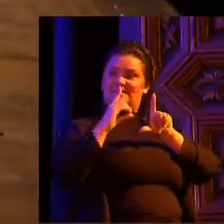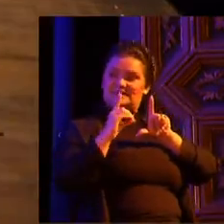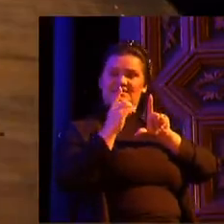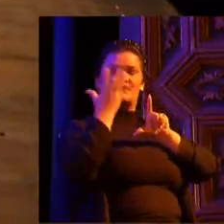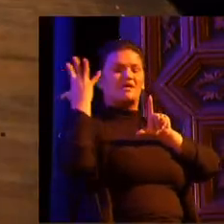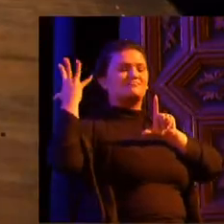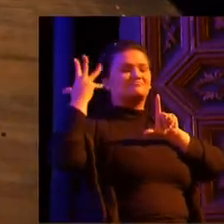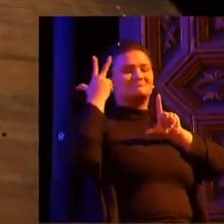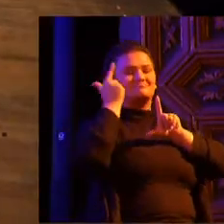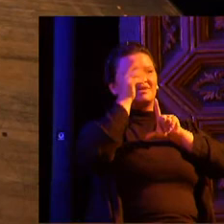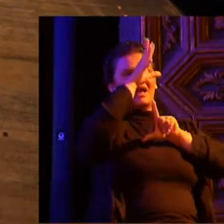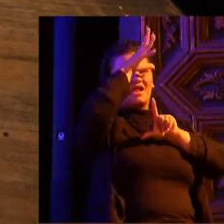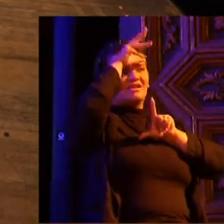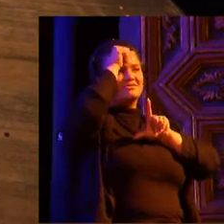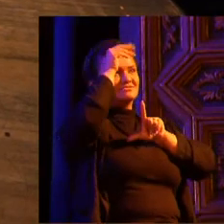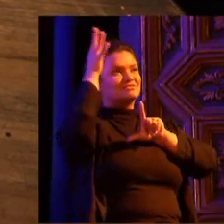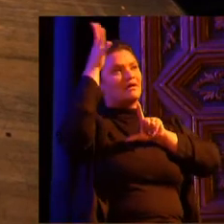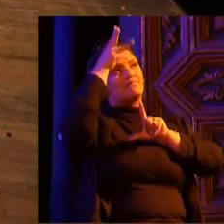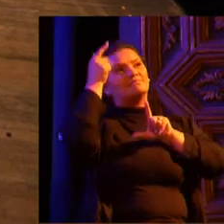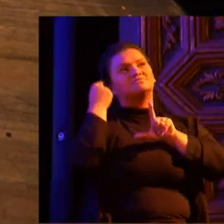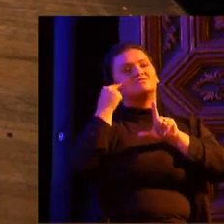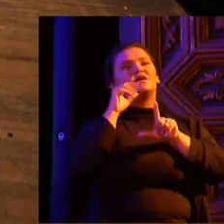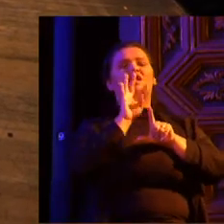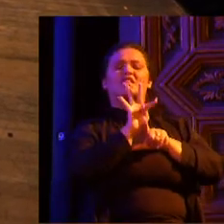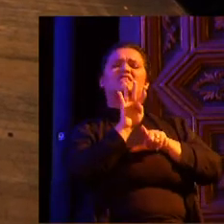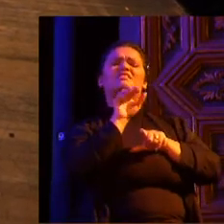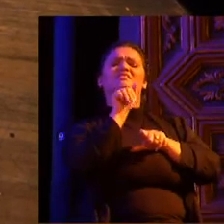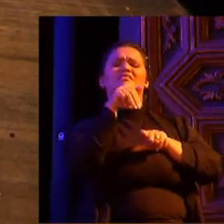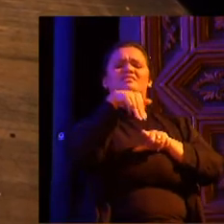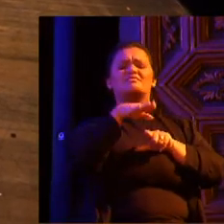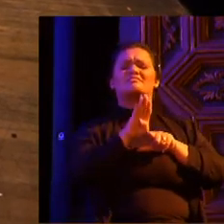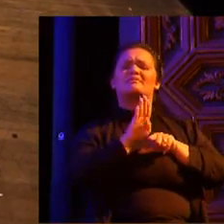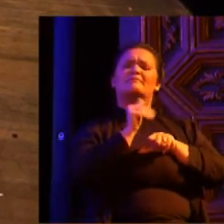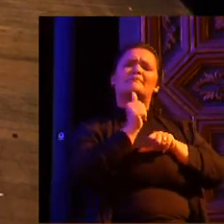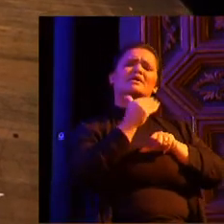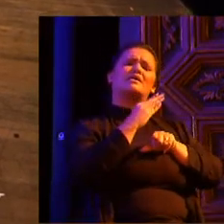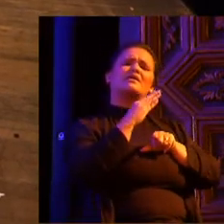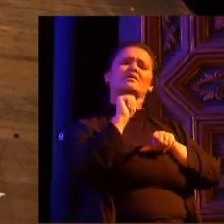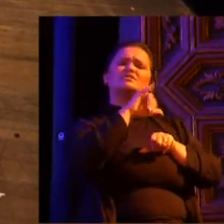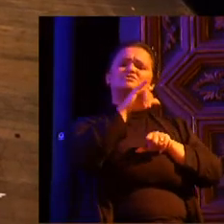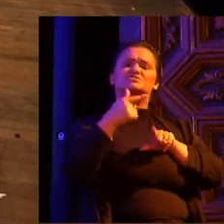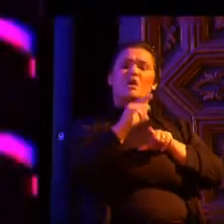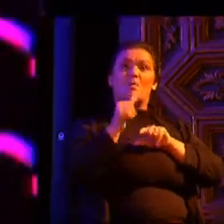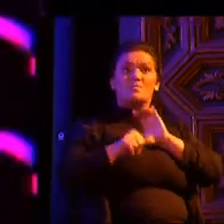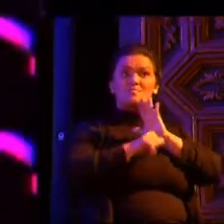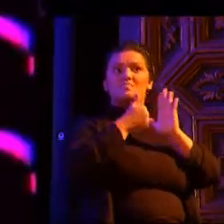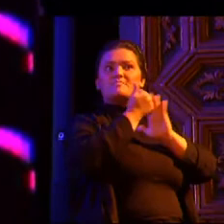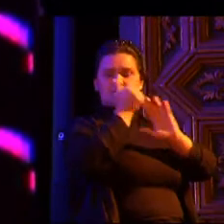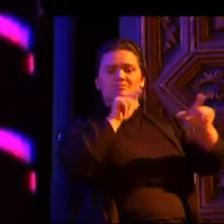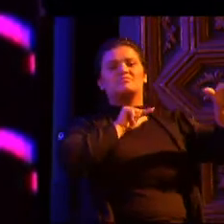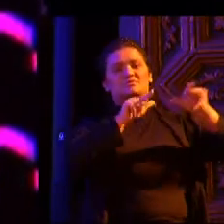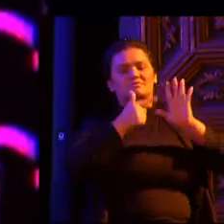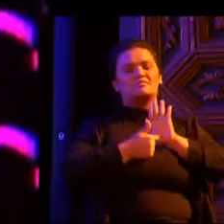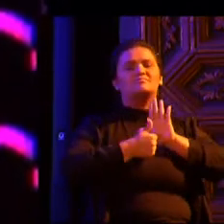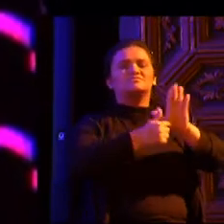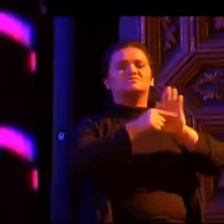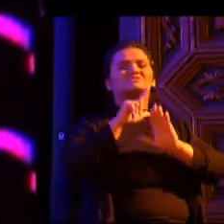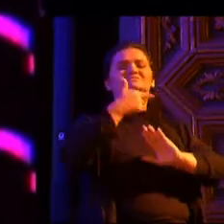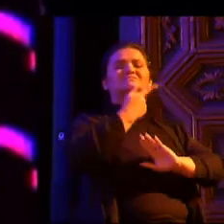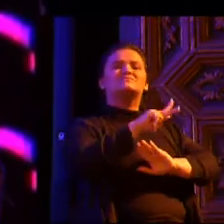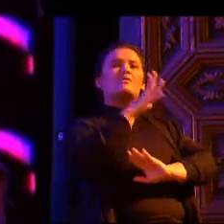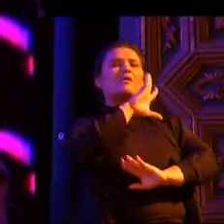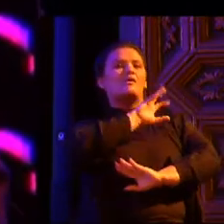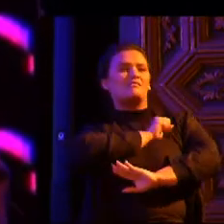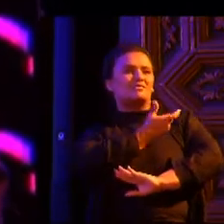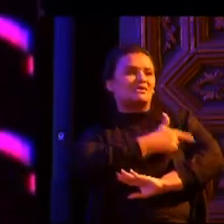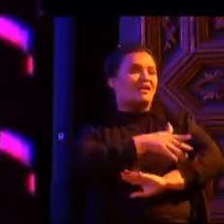belas lendas amazônicas, o Tambatajá. Esse primeiro trabalho compartilhou com o mundo o seu amor pelo lugar onde nasceu,